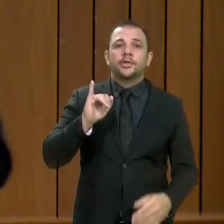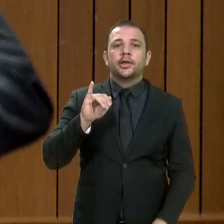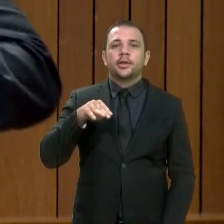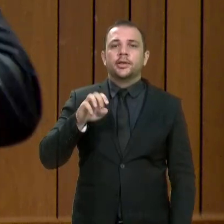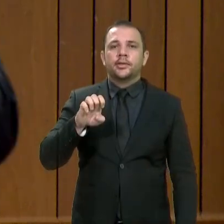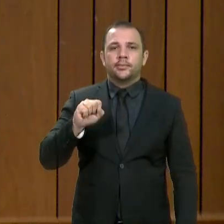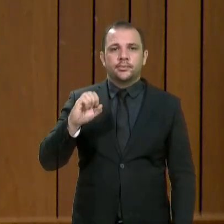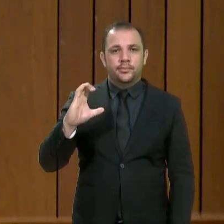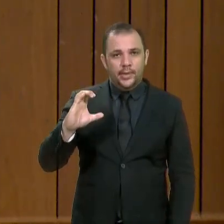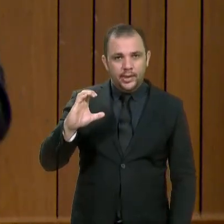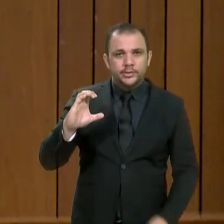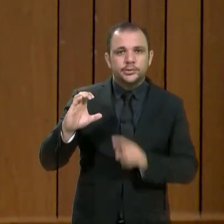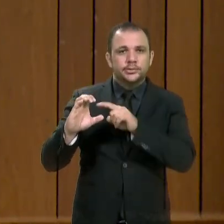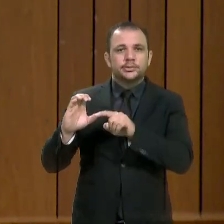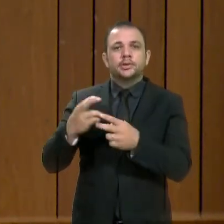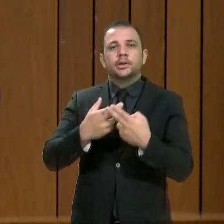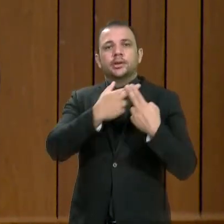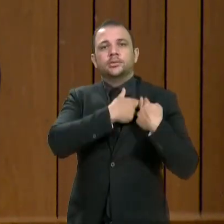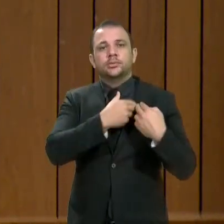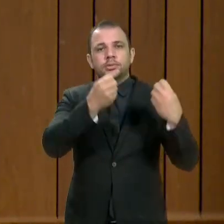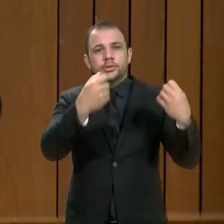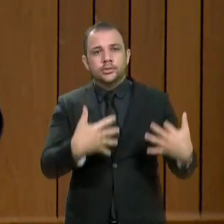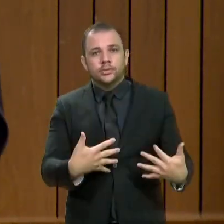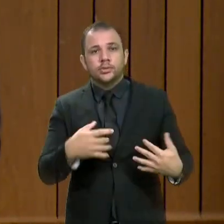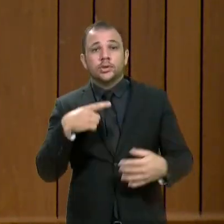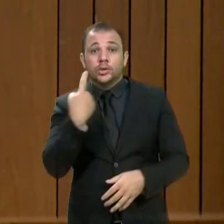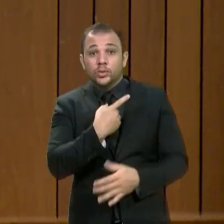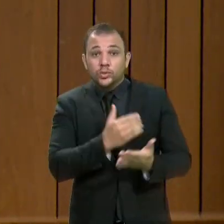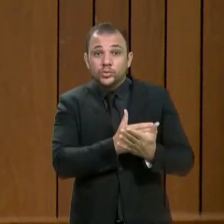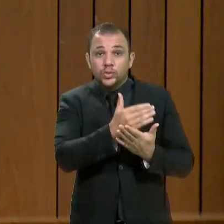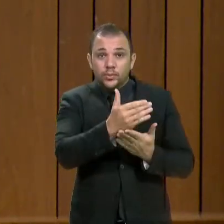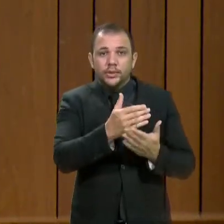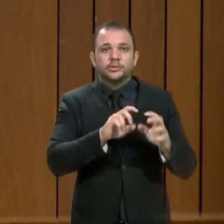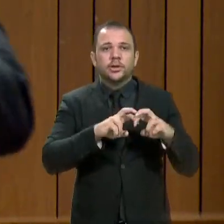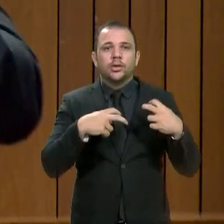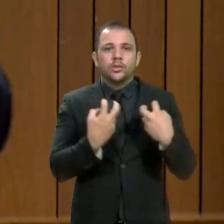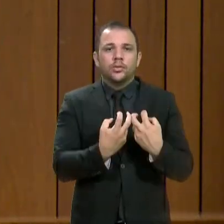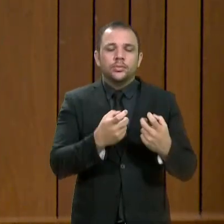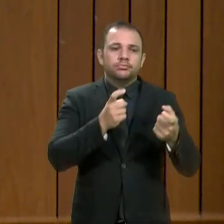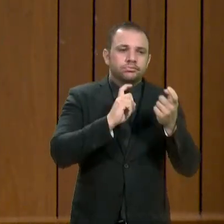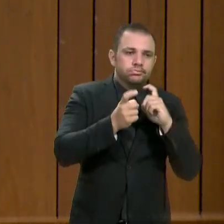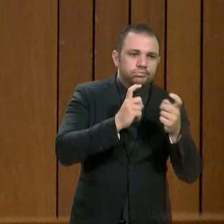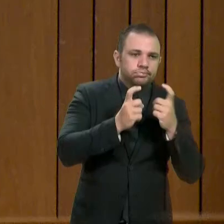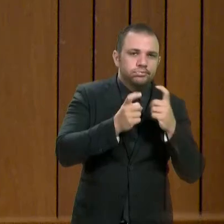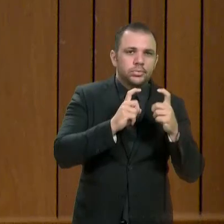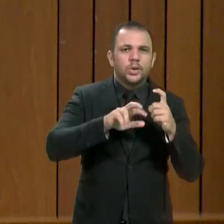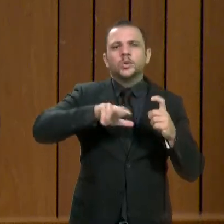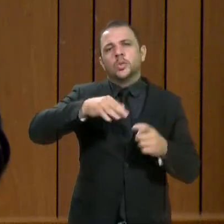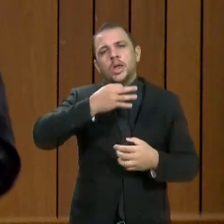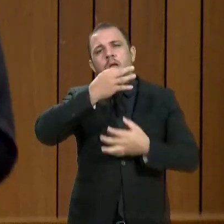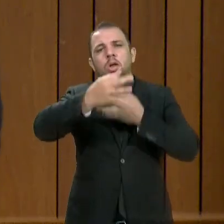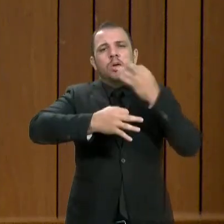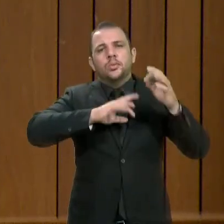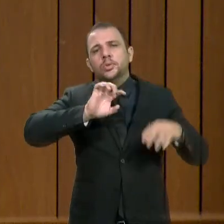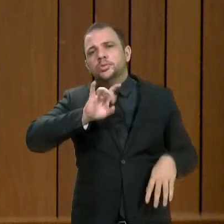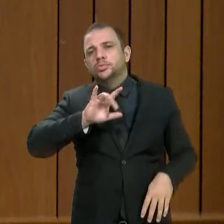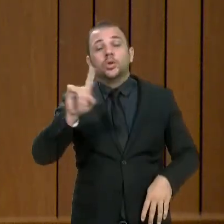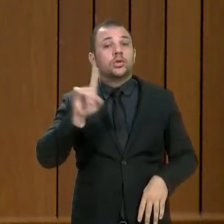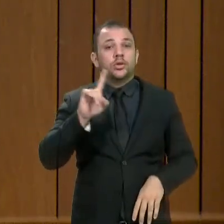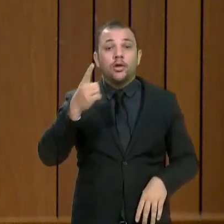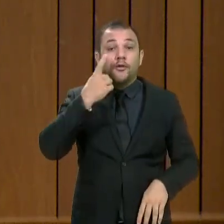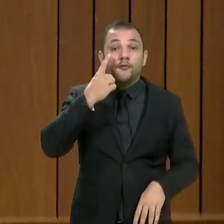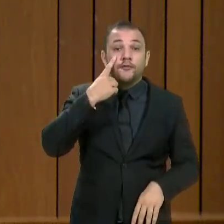que possamos começar a comissão com debate para além do achômetro, mas com base nos mapas